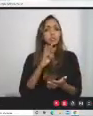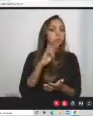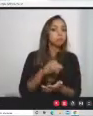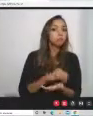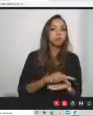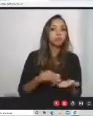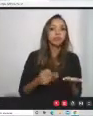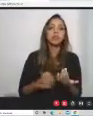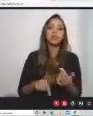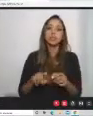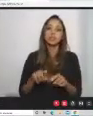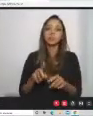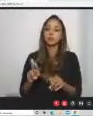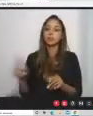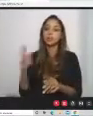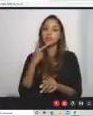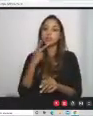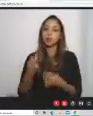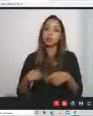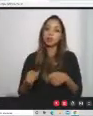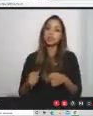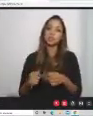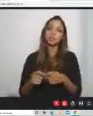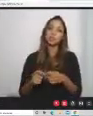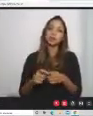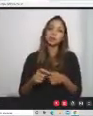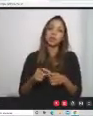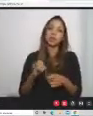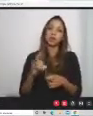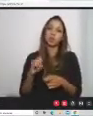odontologia. Solicitamos também que fosse